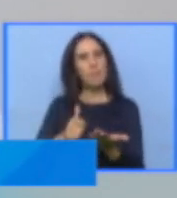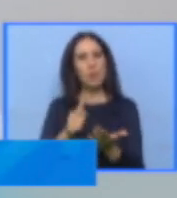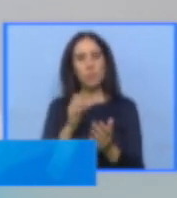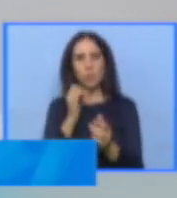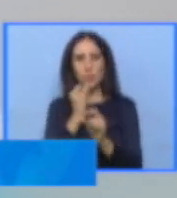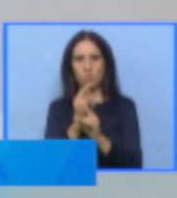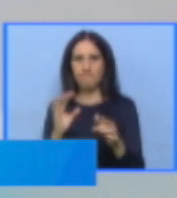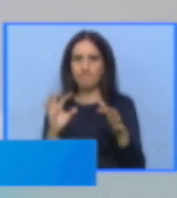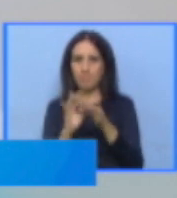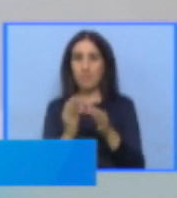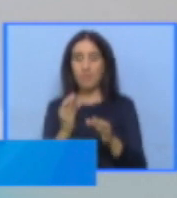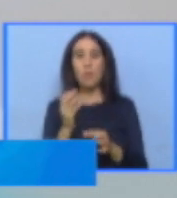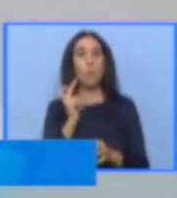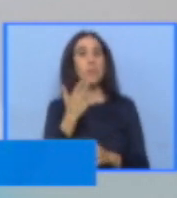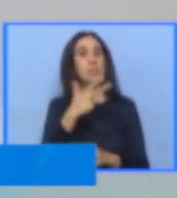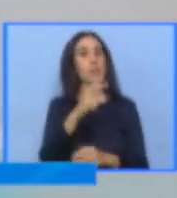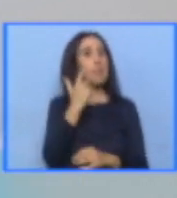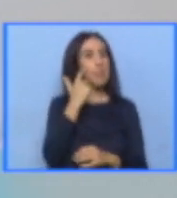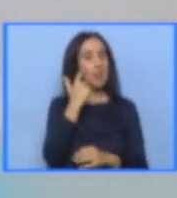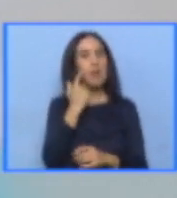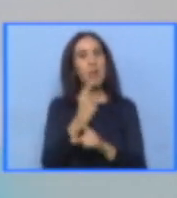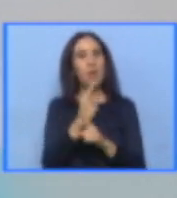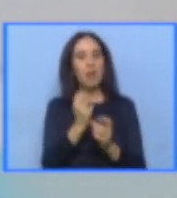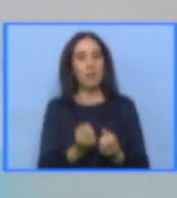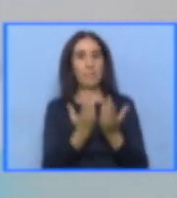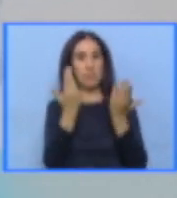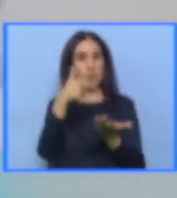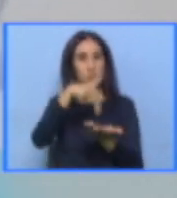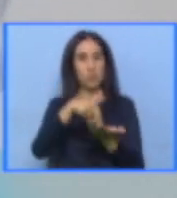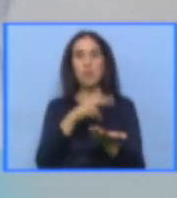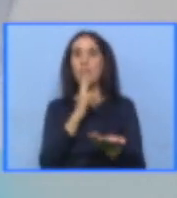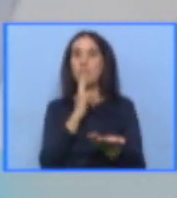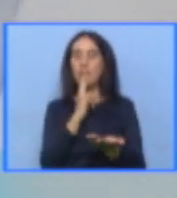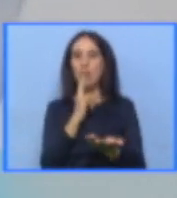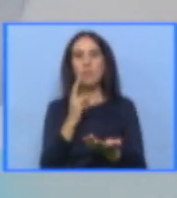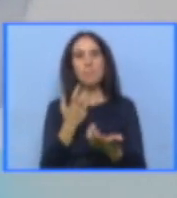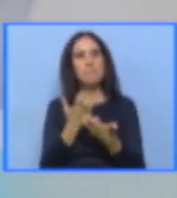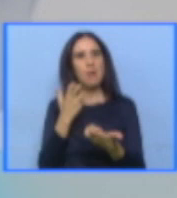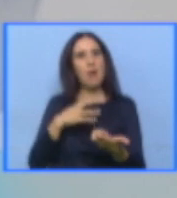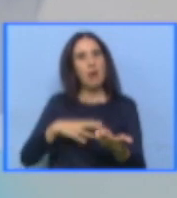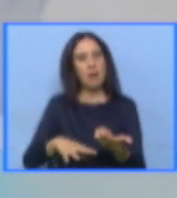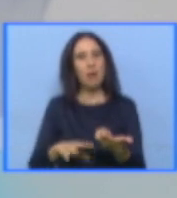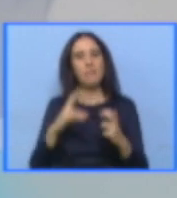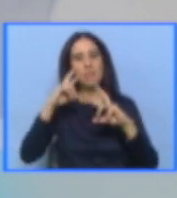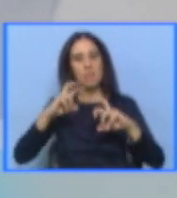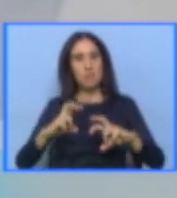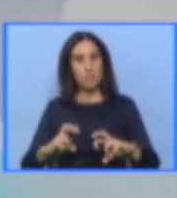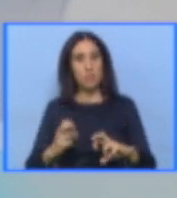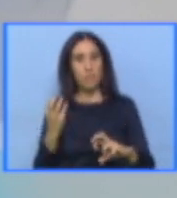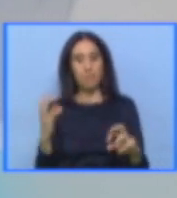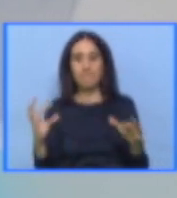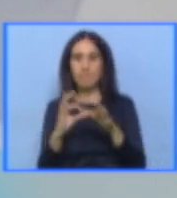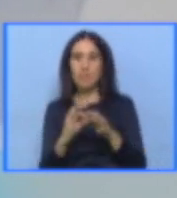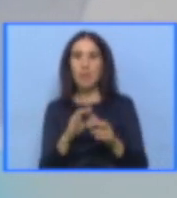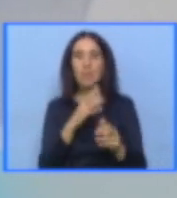outra que assinala também o seu centenário. Falamos das aparições em Fátima e queremos sublinhar uma investigação que conjuga